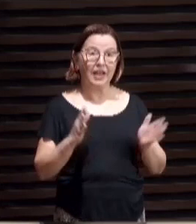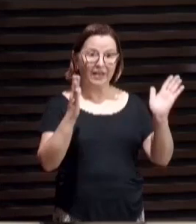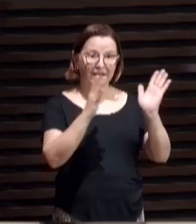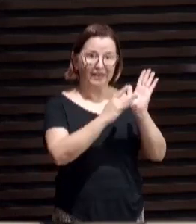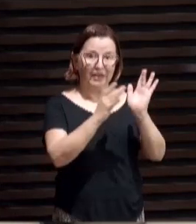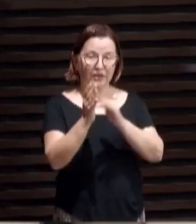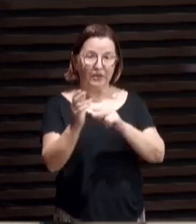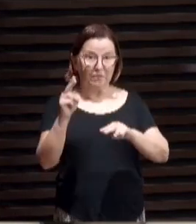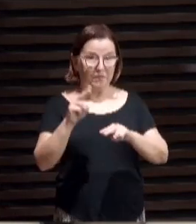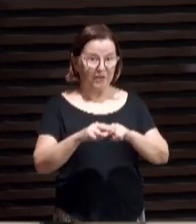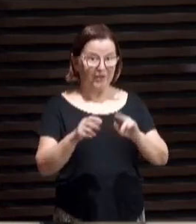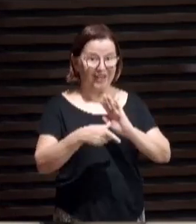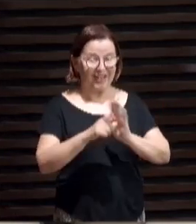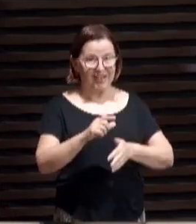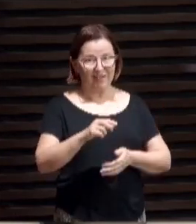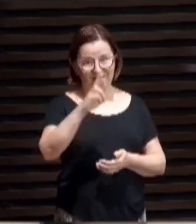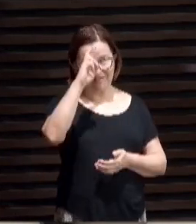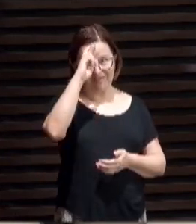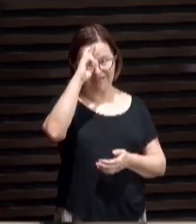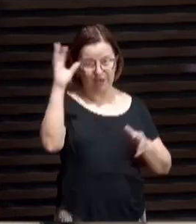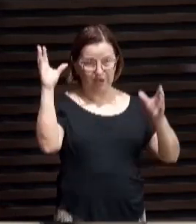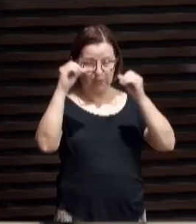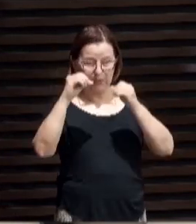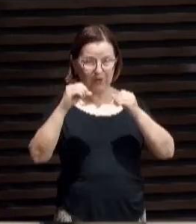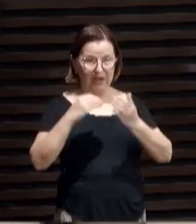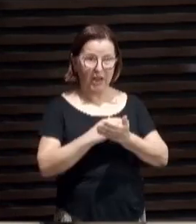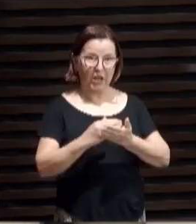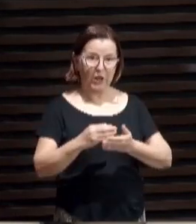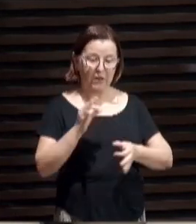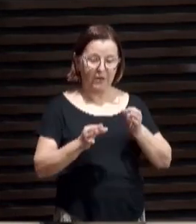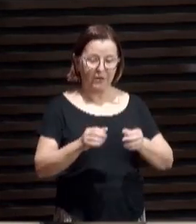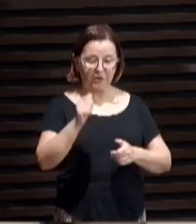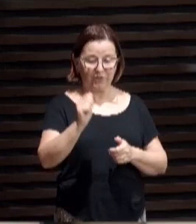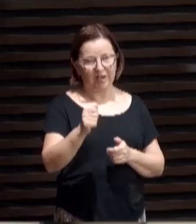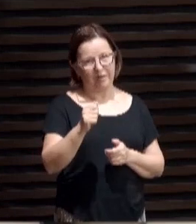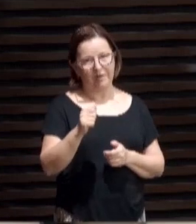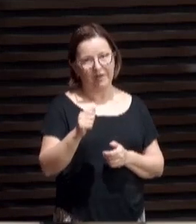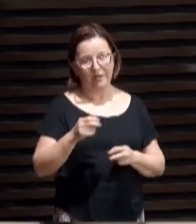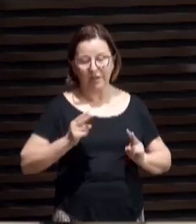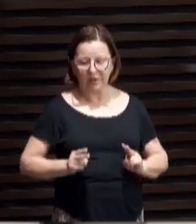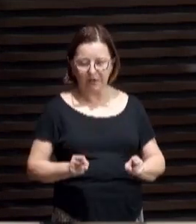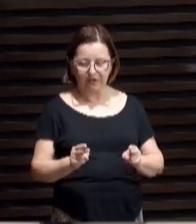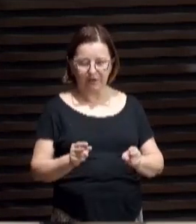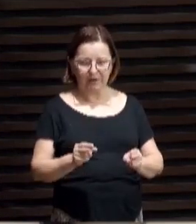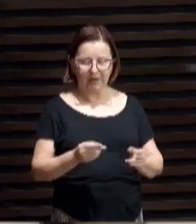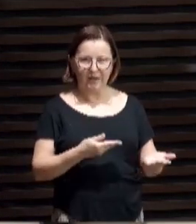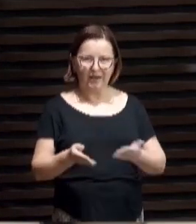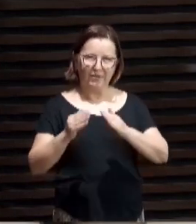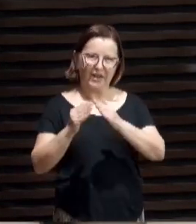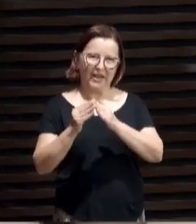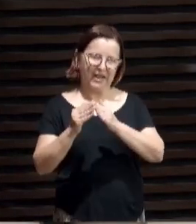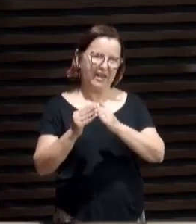preso antes da meia-noite e dali começa um julgamento e aí vai para a casa do Anás, vai para a casa